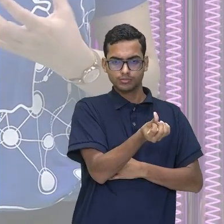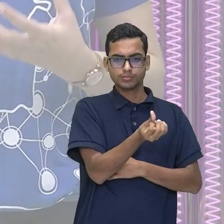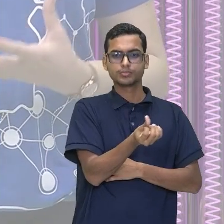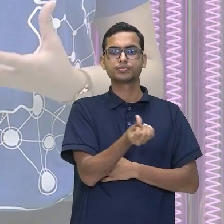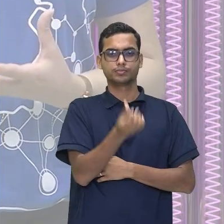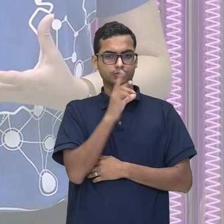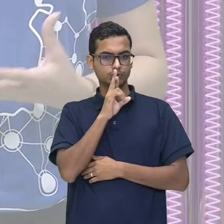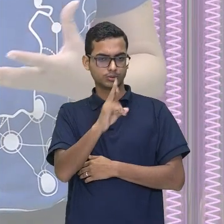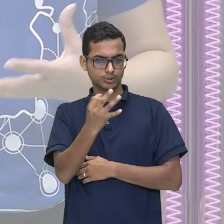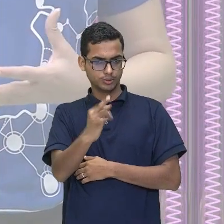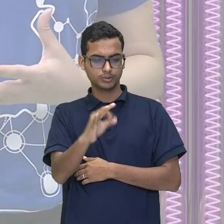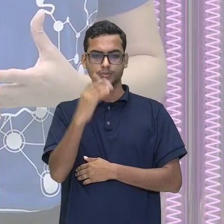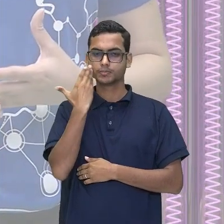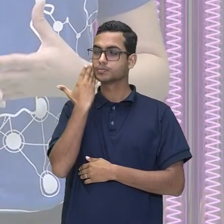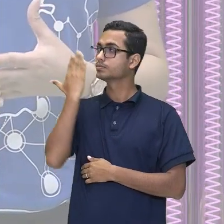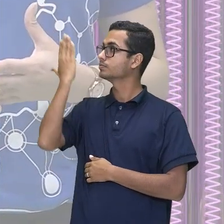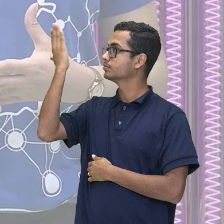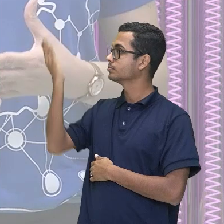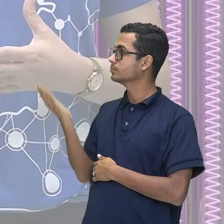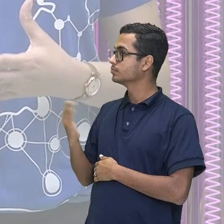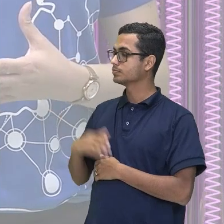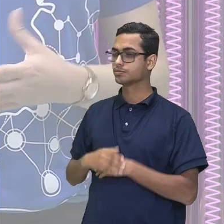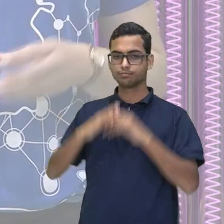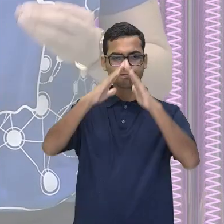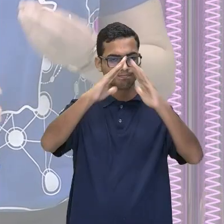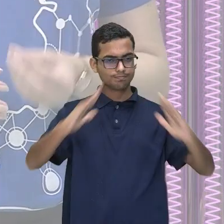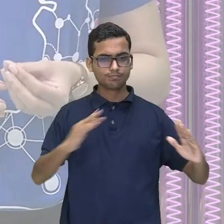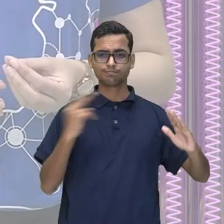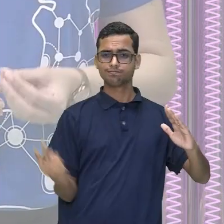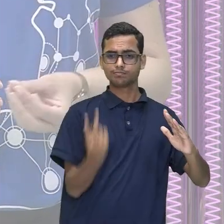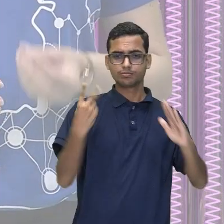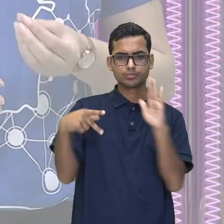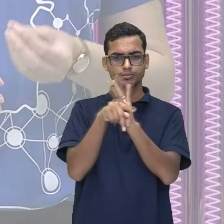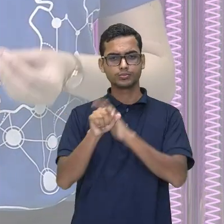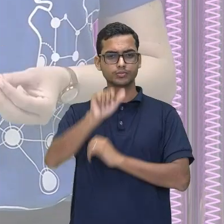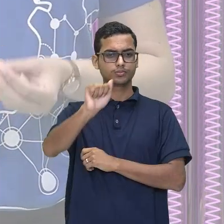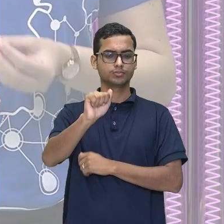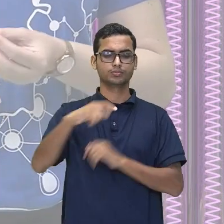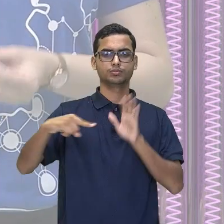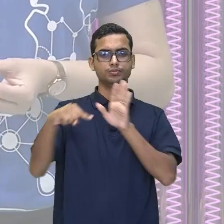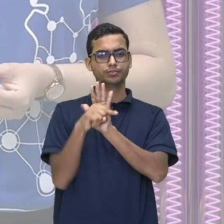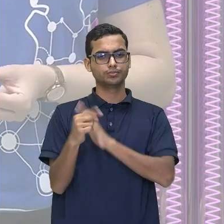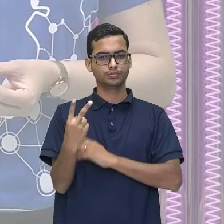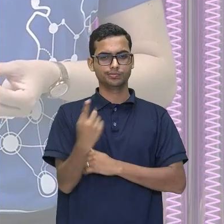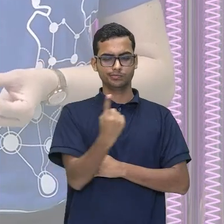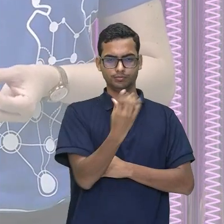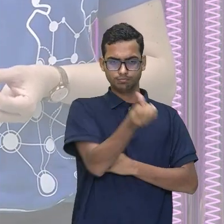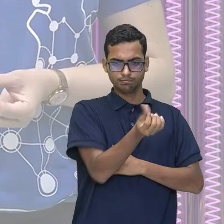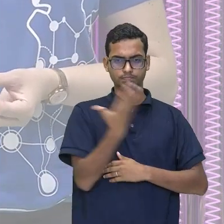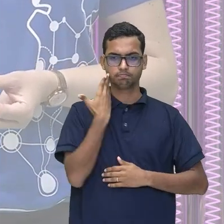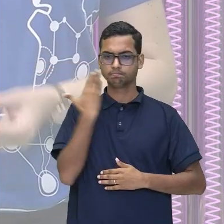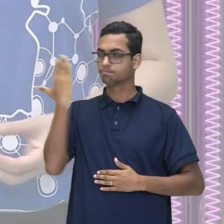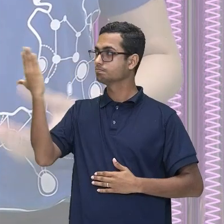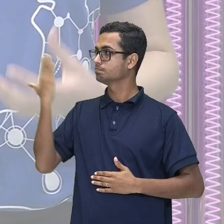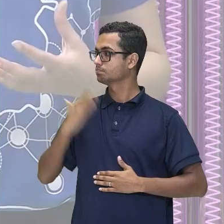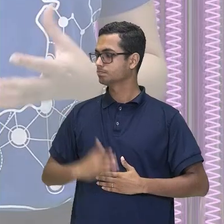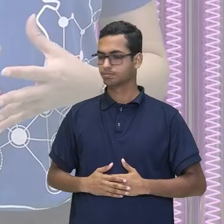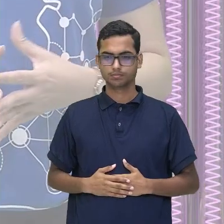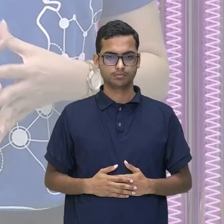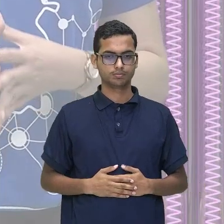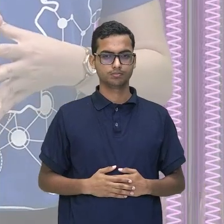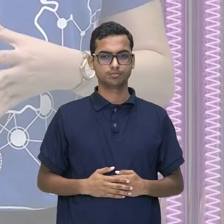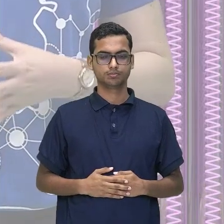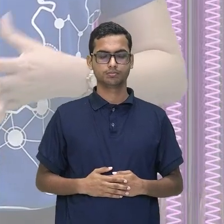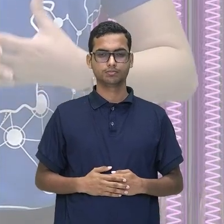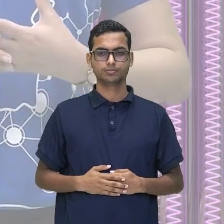216. Então, finalmente, temos aí o valor de A, que é igual a menos 216. Então,